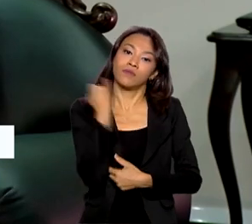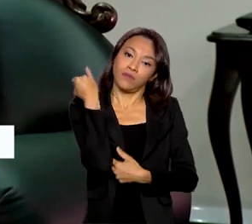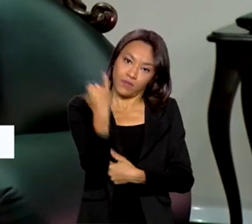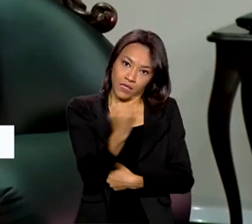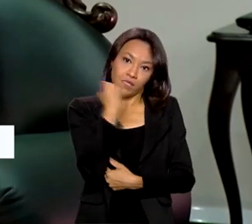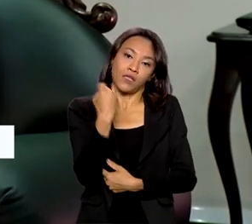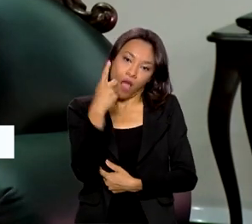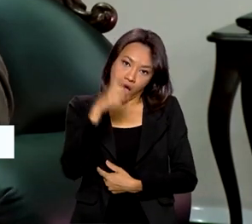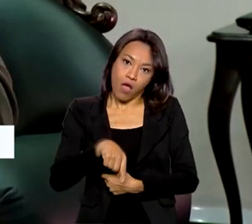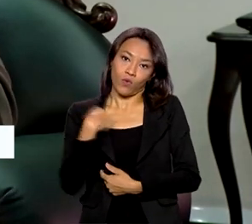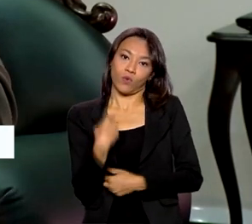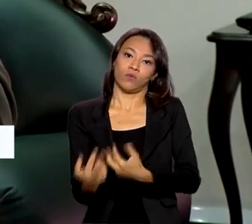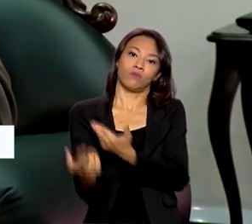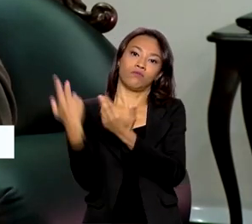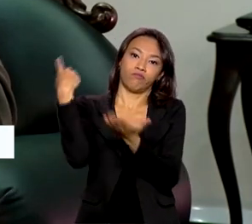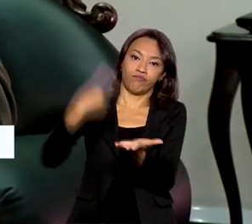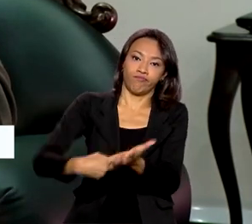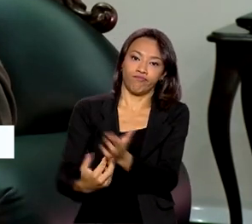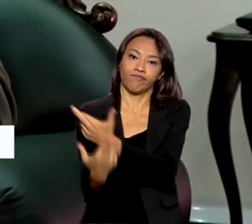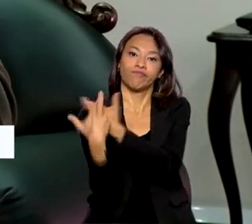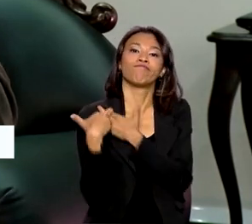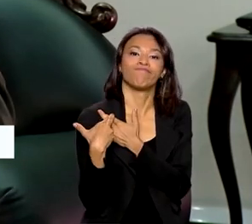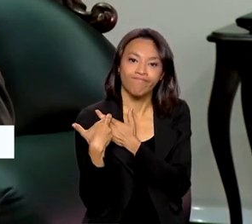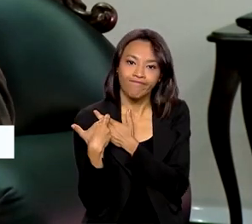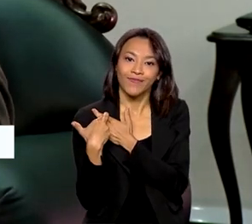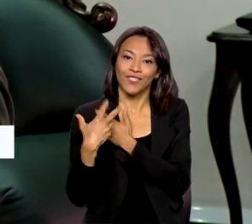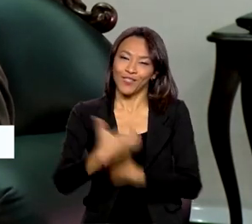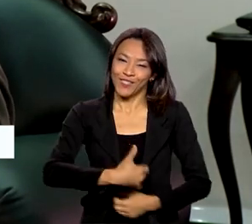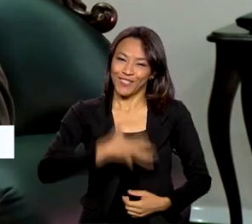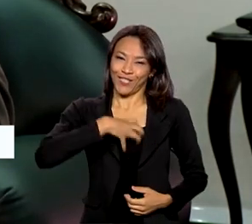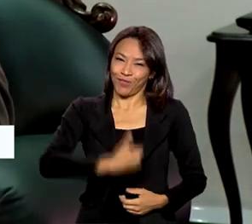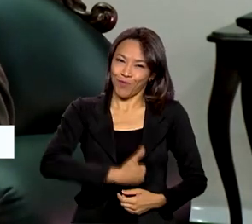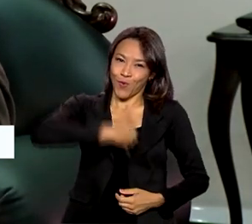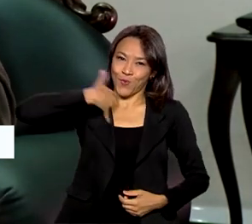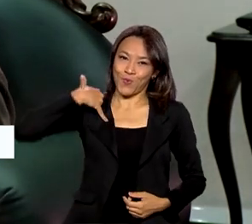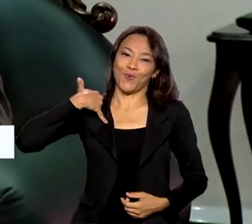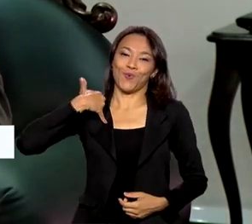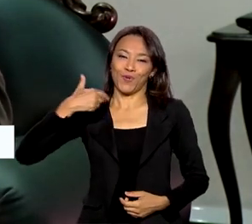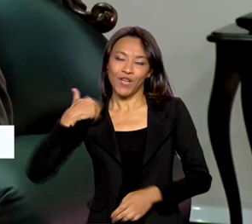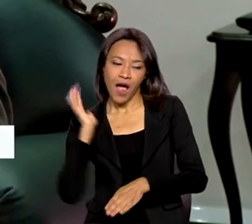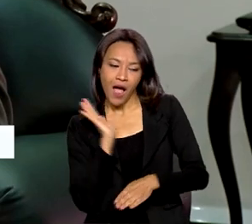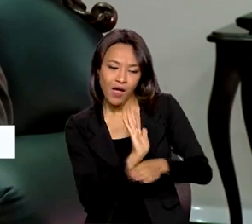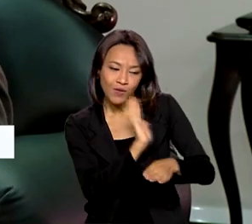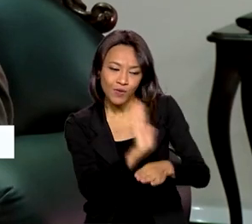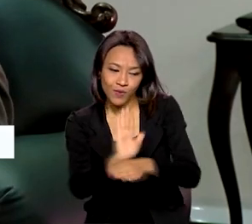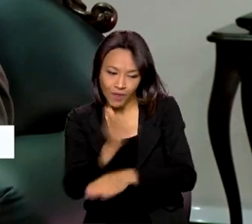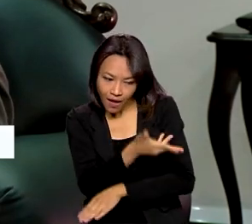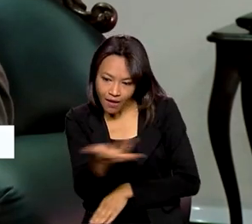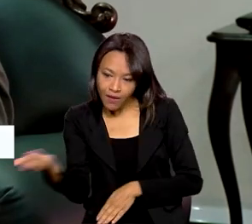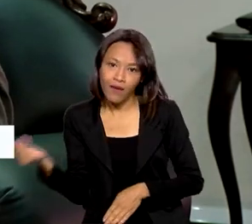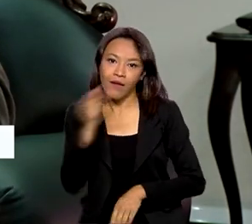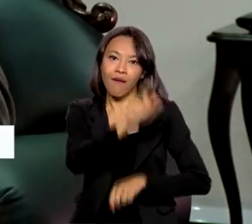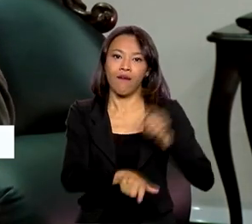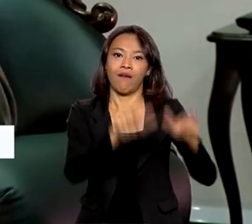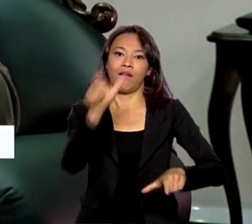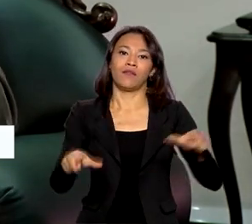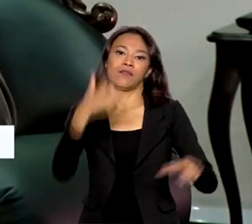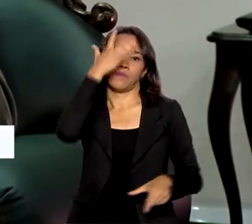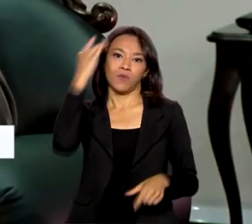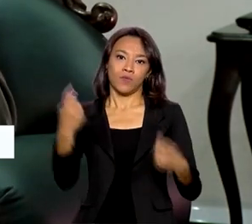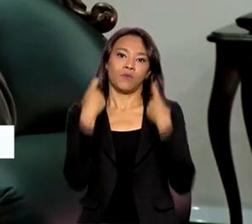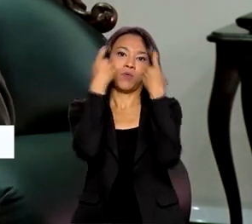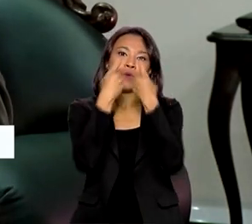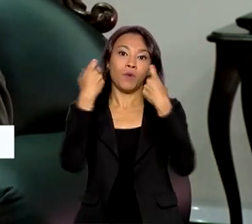a nossa obrigação mas que também nos enche de orgulho e poder fazer e poder estar ajudando essas pessoas em poder estar nos